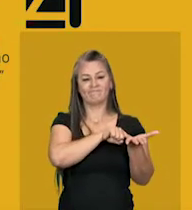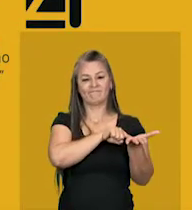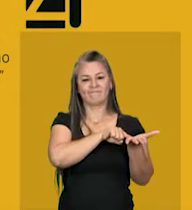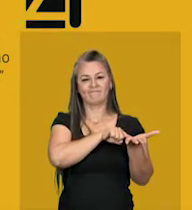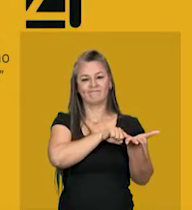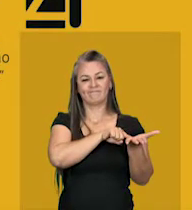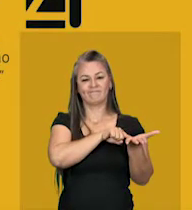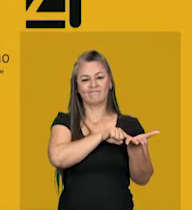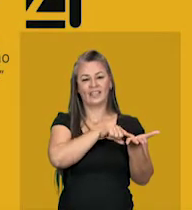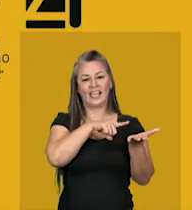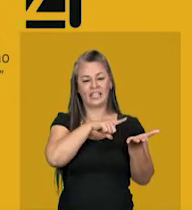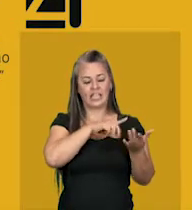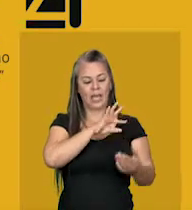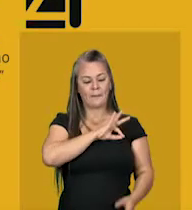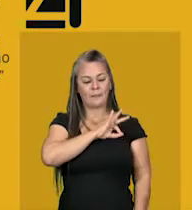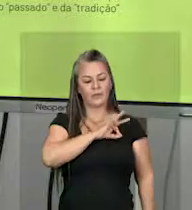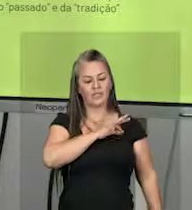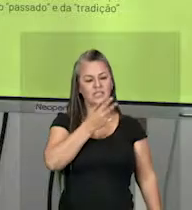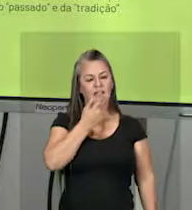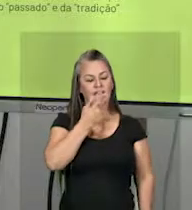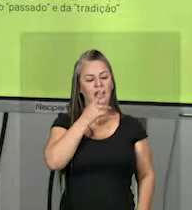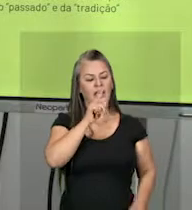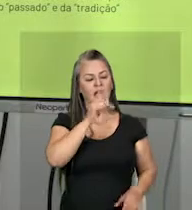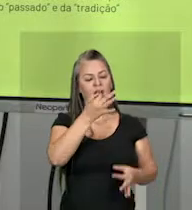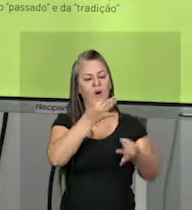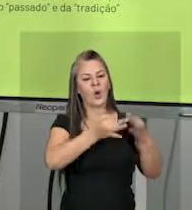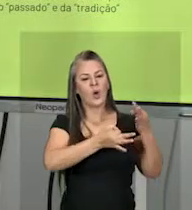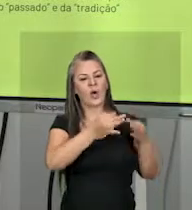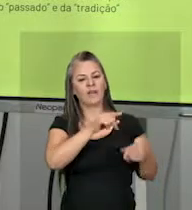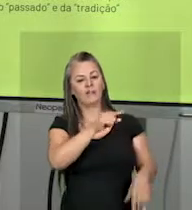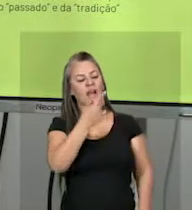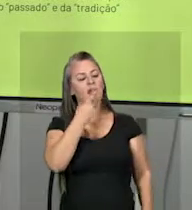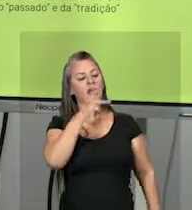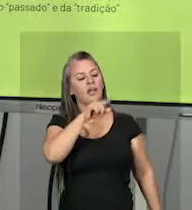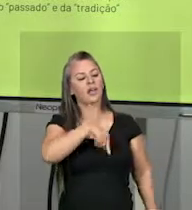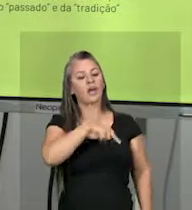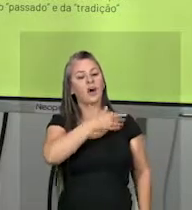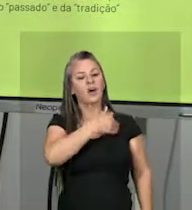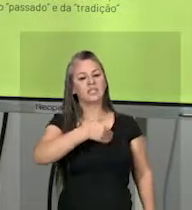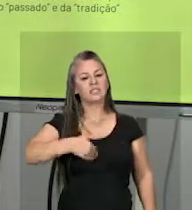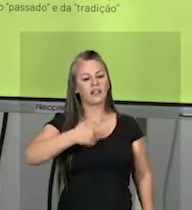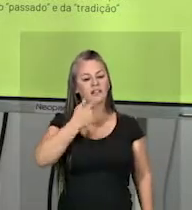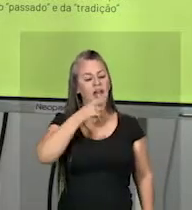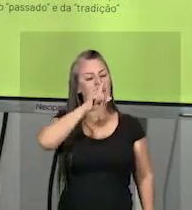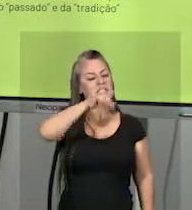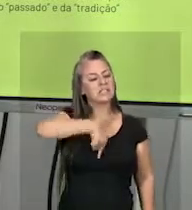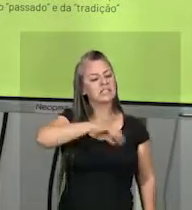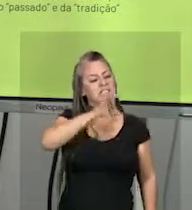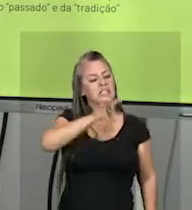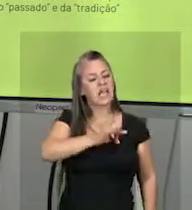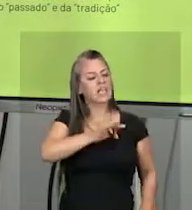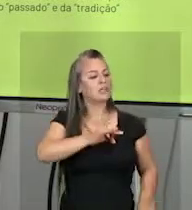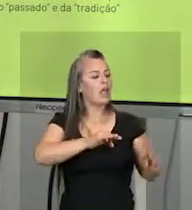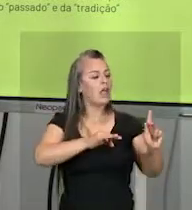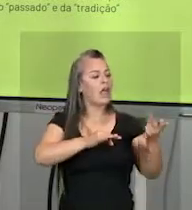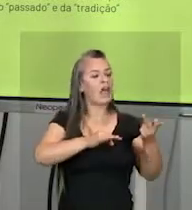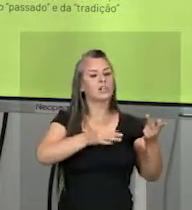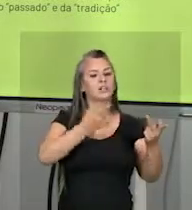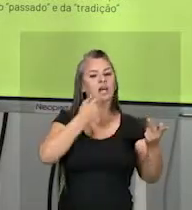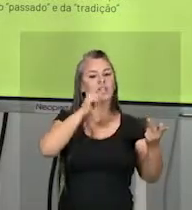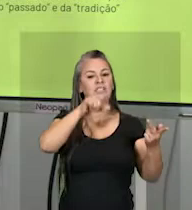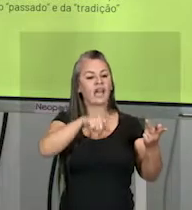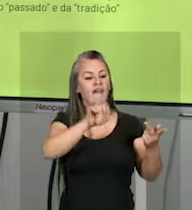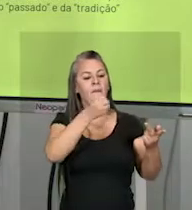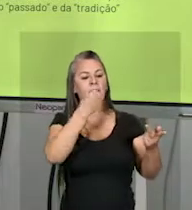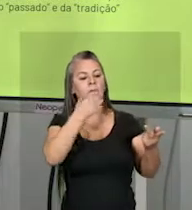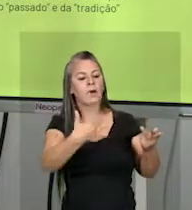que policia a moralidade da sociedade. O Estado vira a origem do que é certo e do que é errado, e é o Estado que define quem é bom e